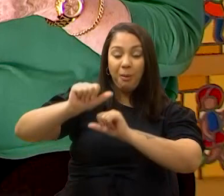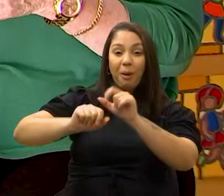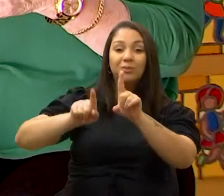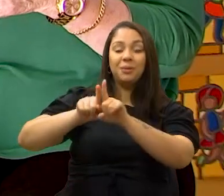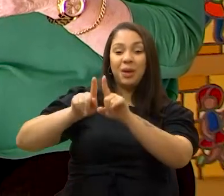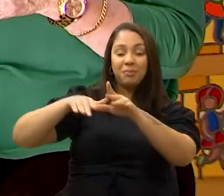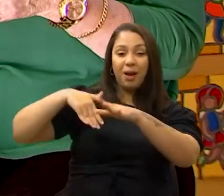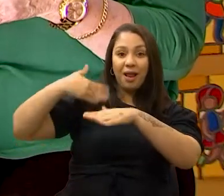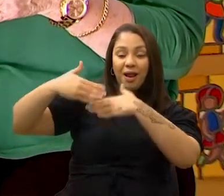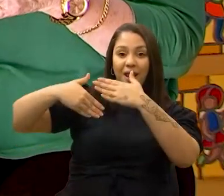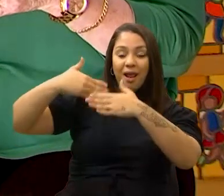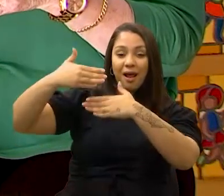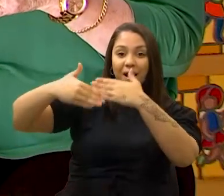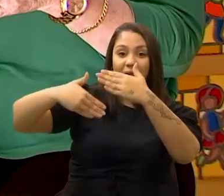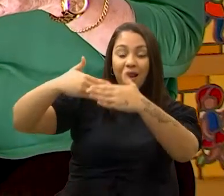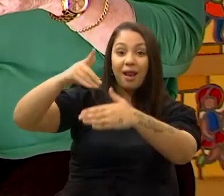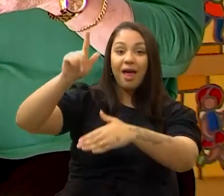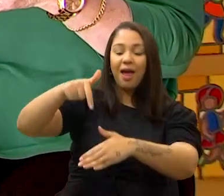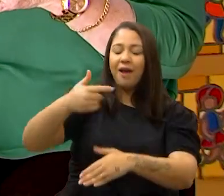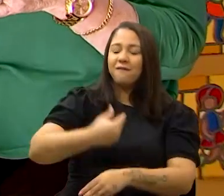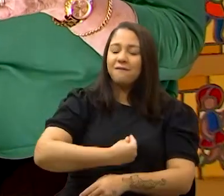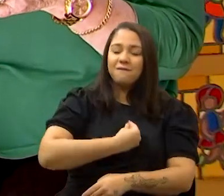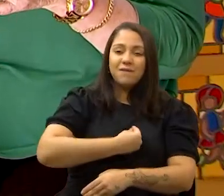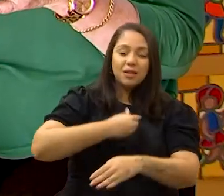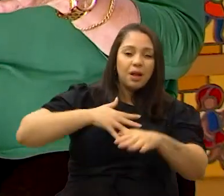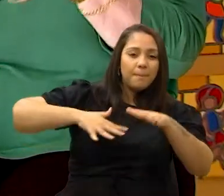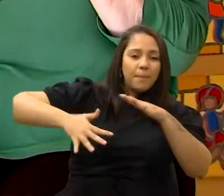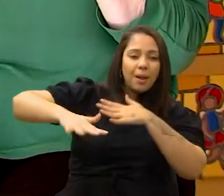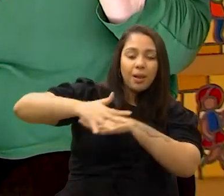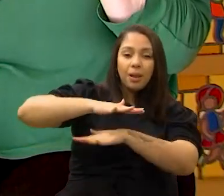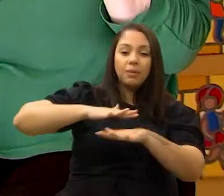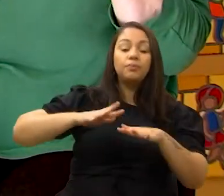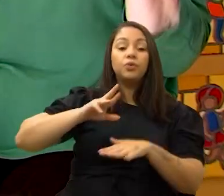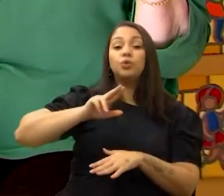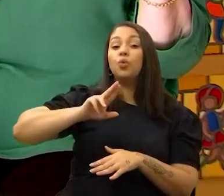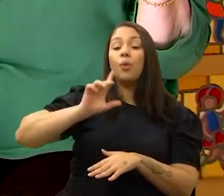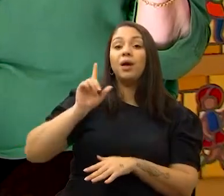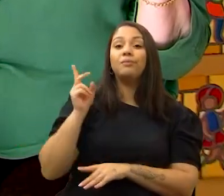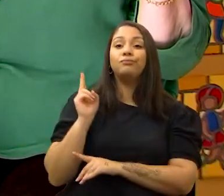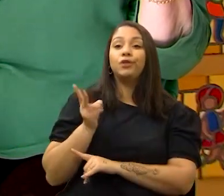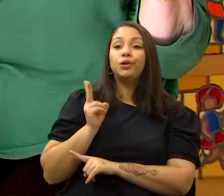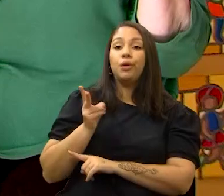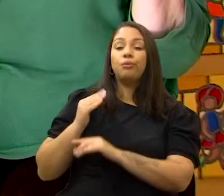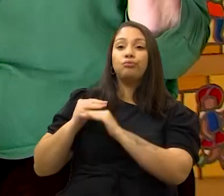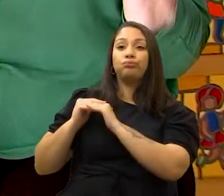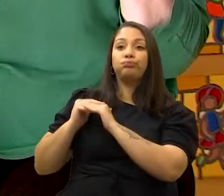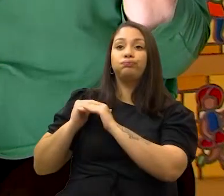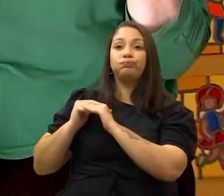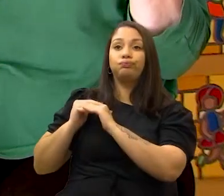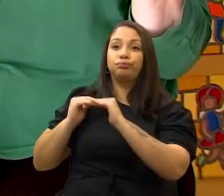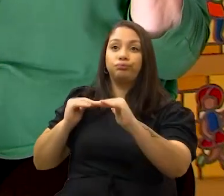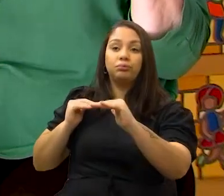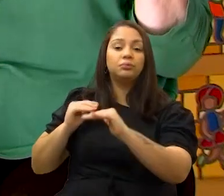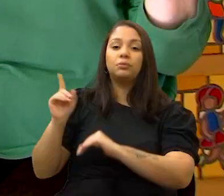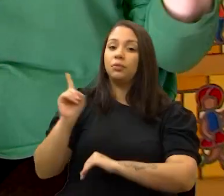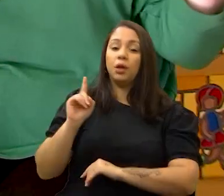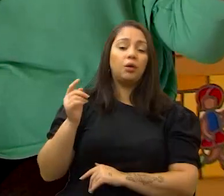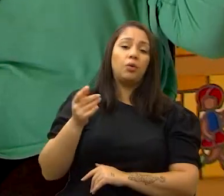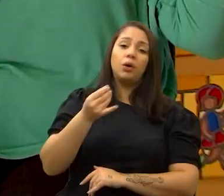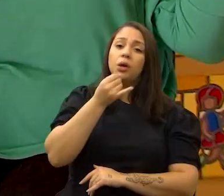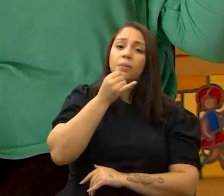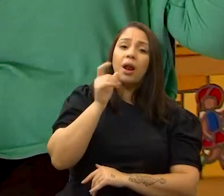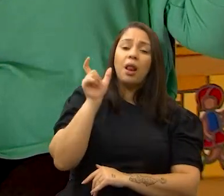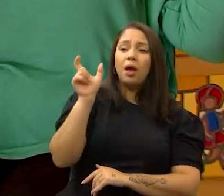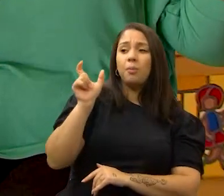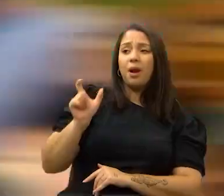ela evolui, ela é viva, então ela não está sempre igual. Se você for consultar as palavras